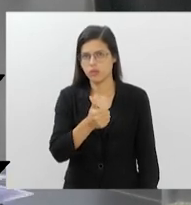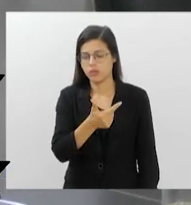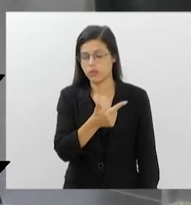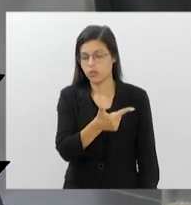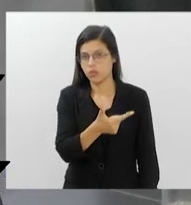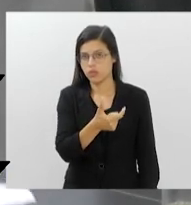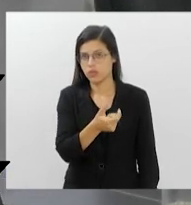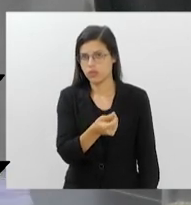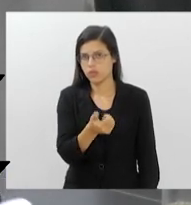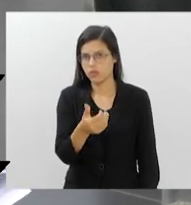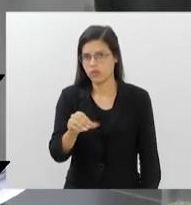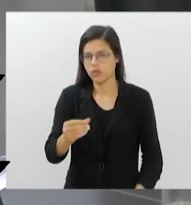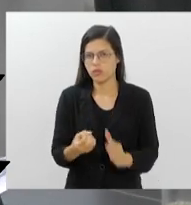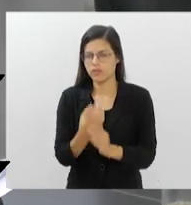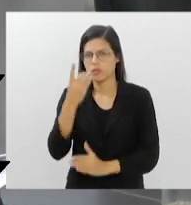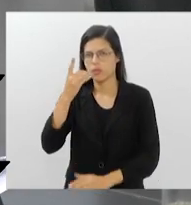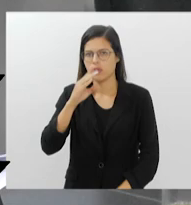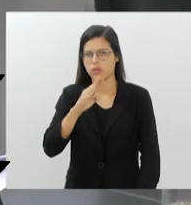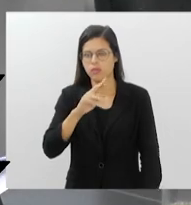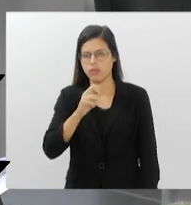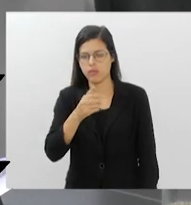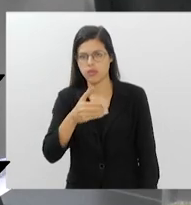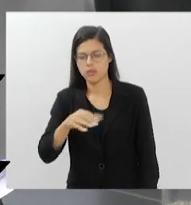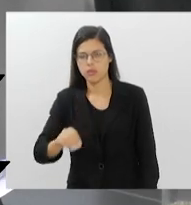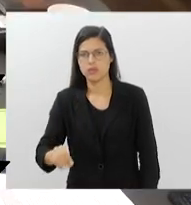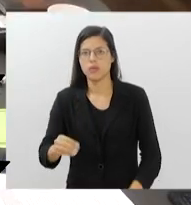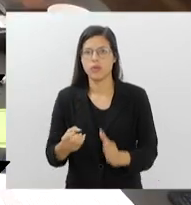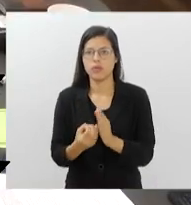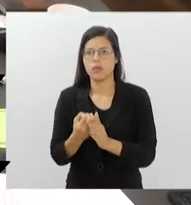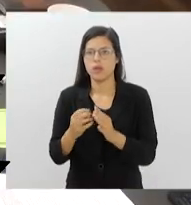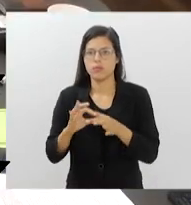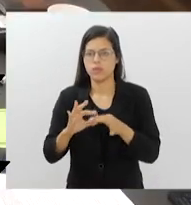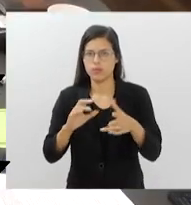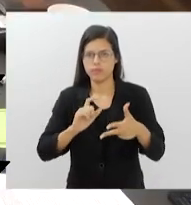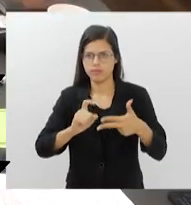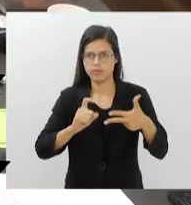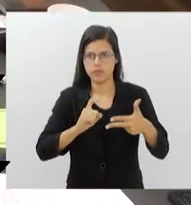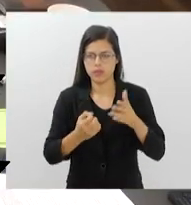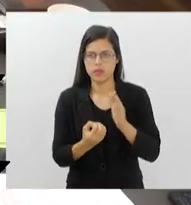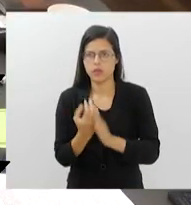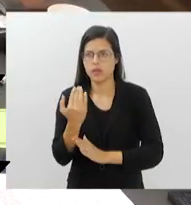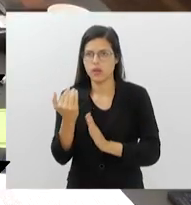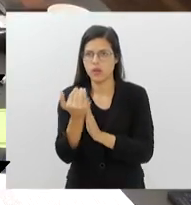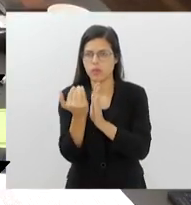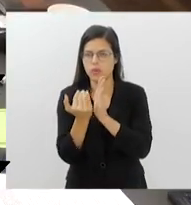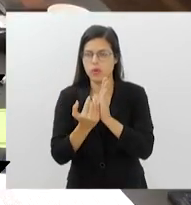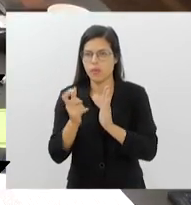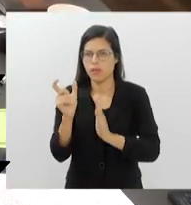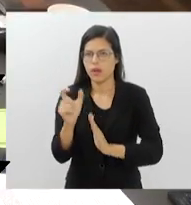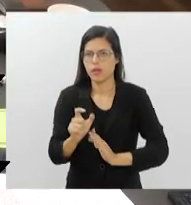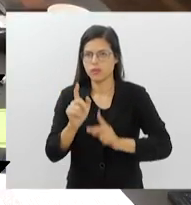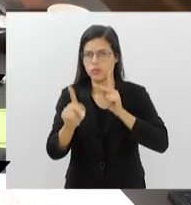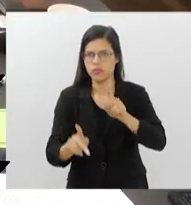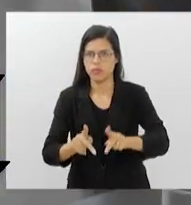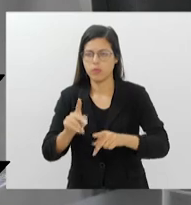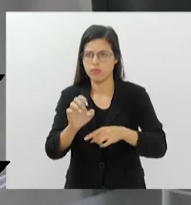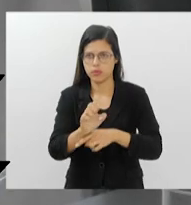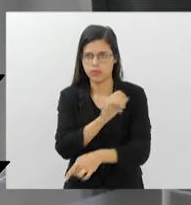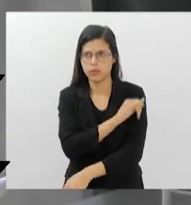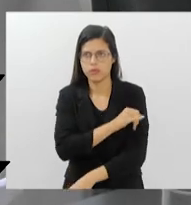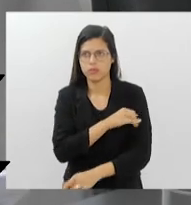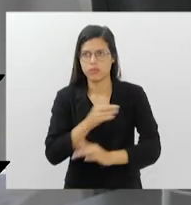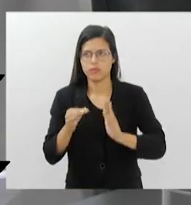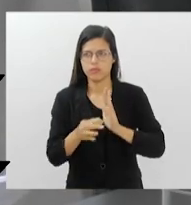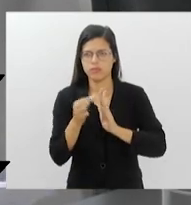autoria do deputado brasão que autoriza o poder executiva a criar o programa cartão popular no âmbito do Estado do Rio de Janeiro o parecer do